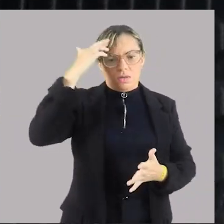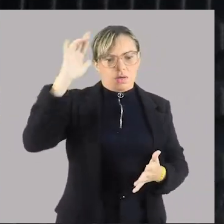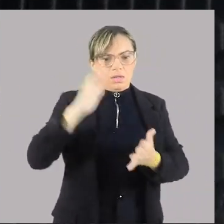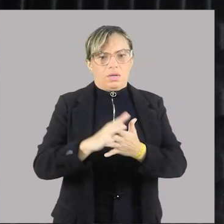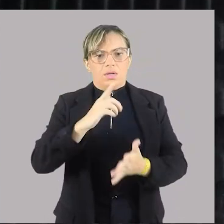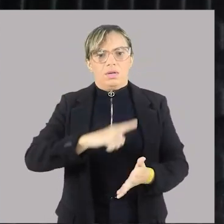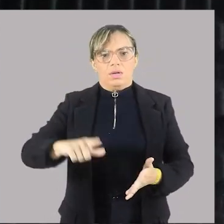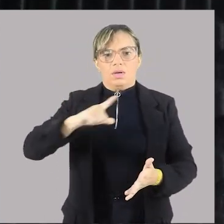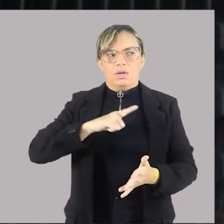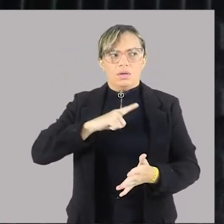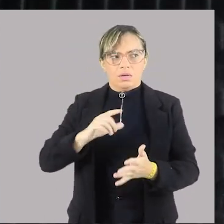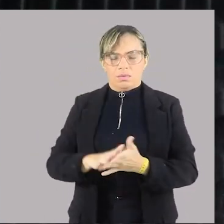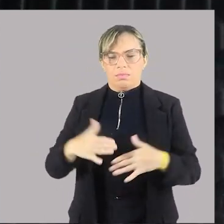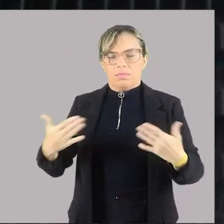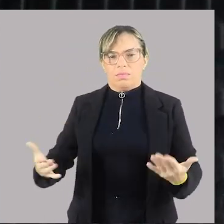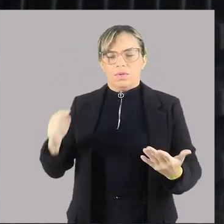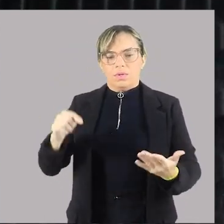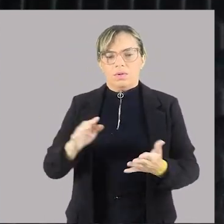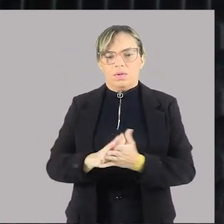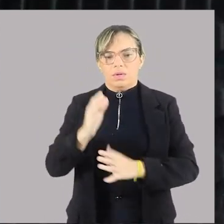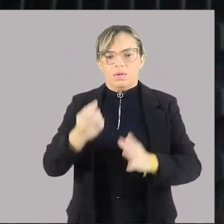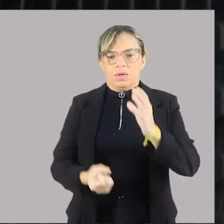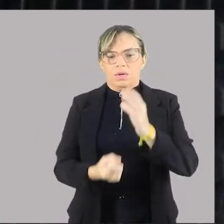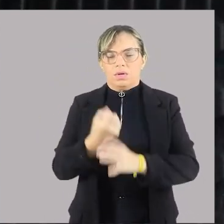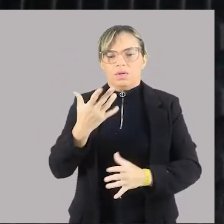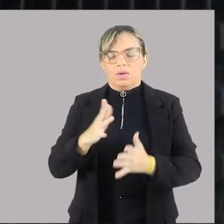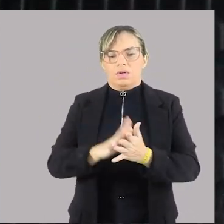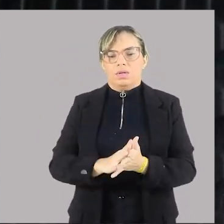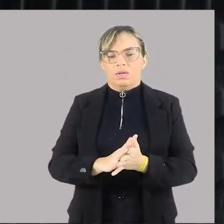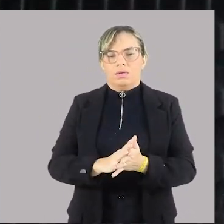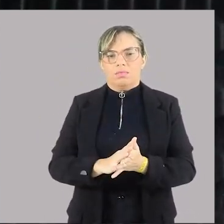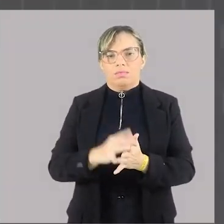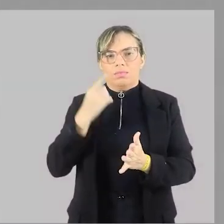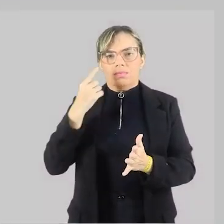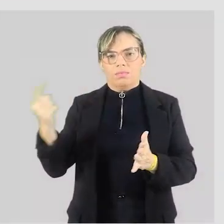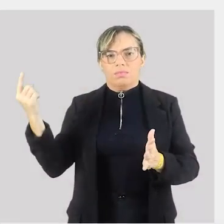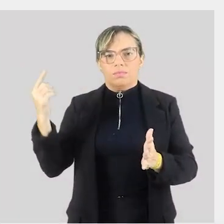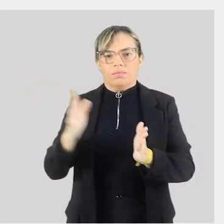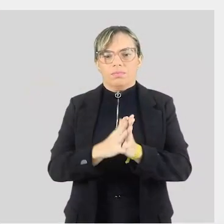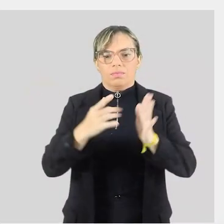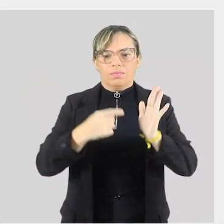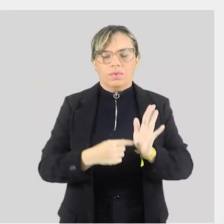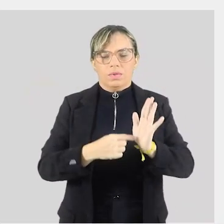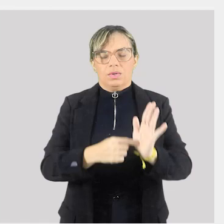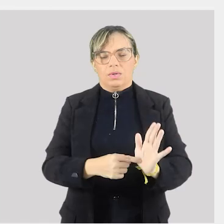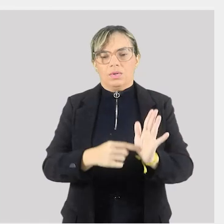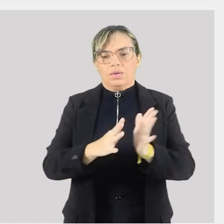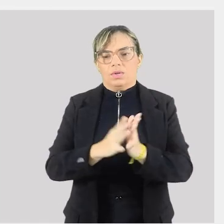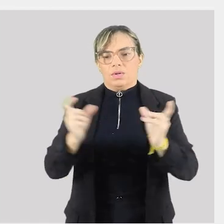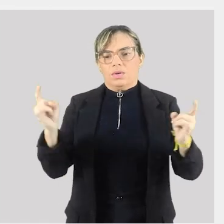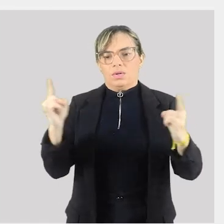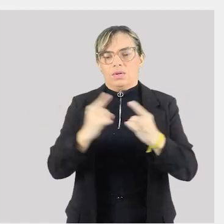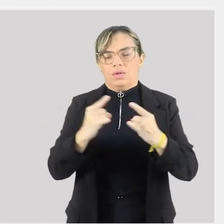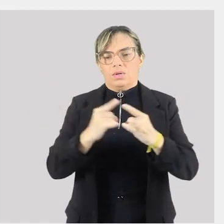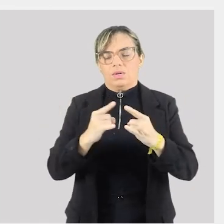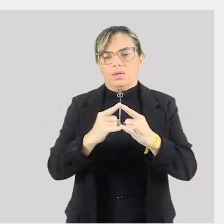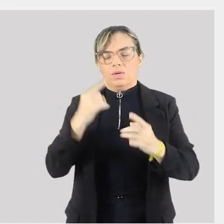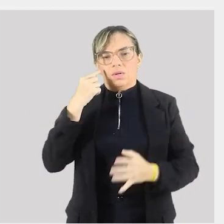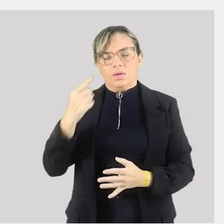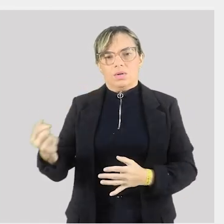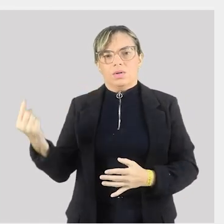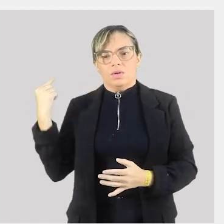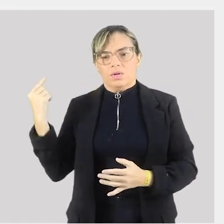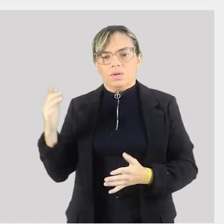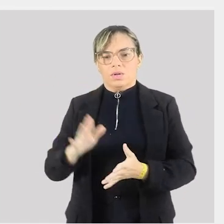galera? A criação da referida instituição estatal. Qual é a